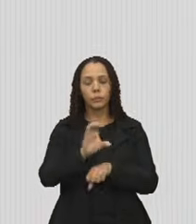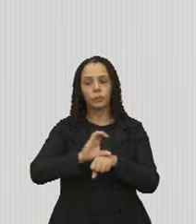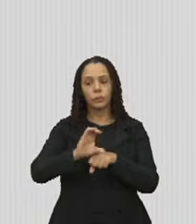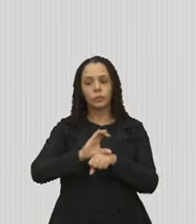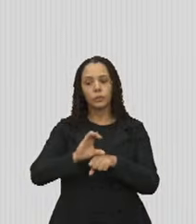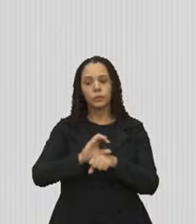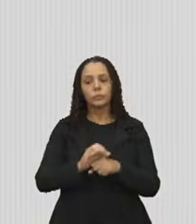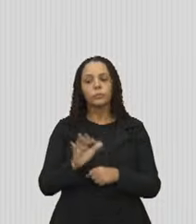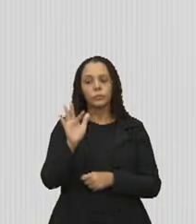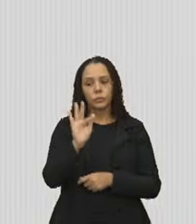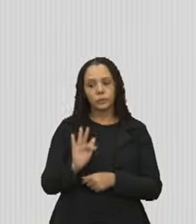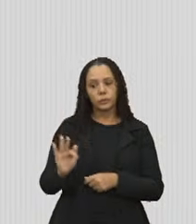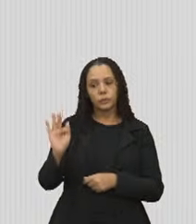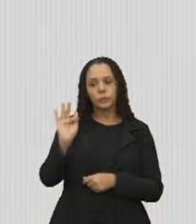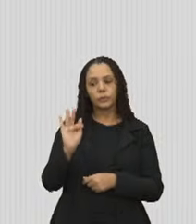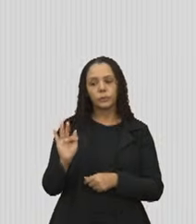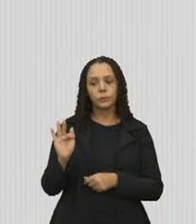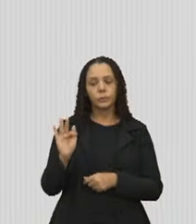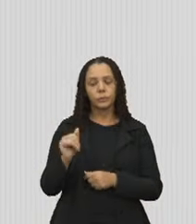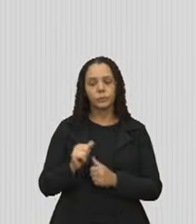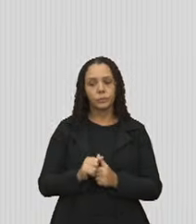no federal, que vai